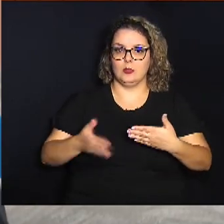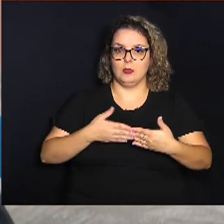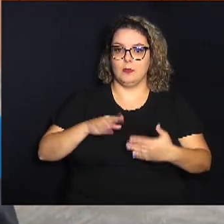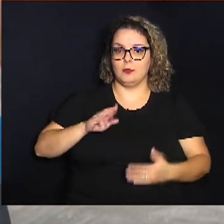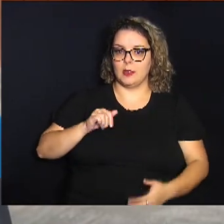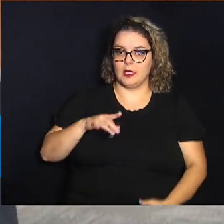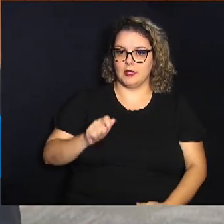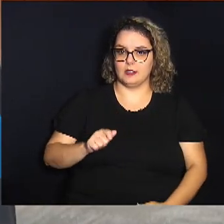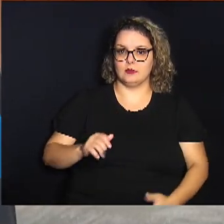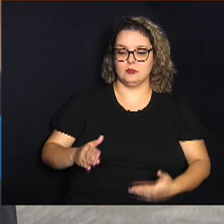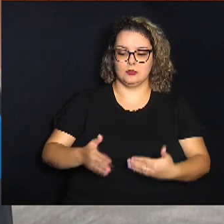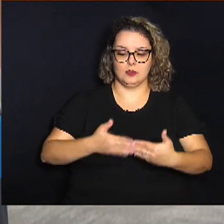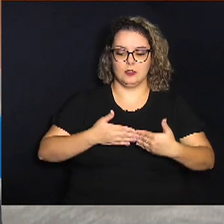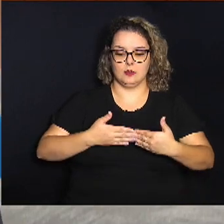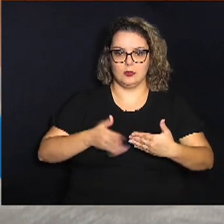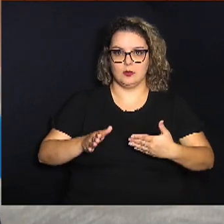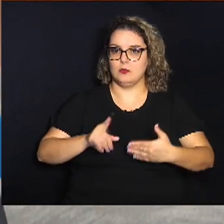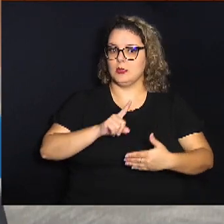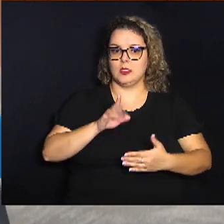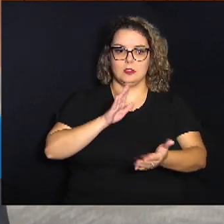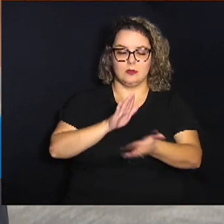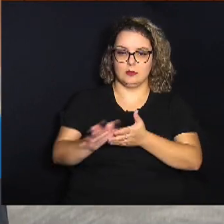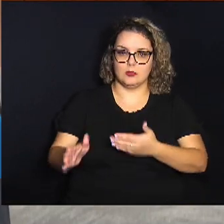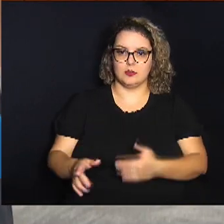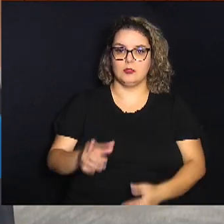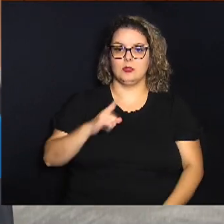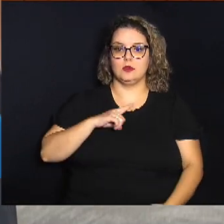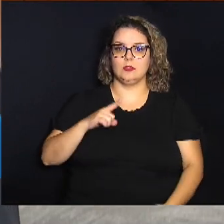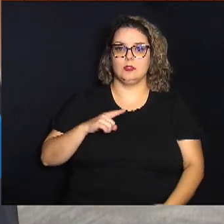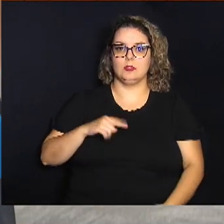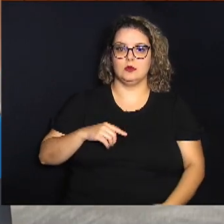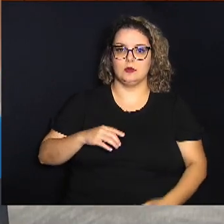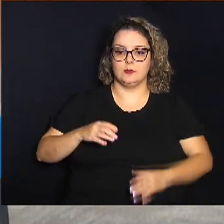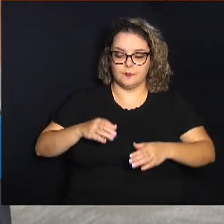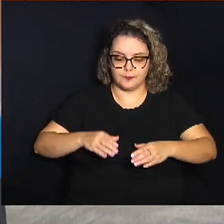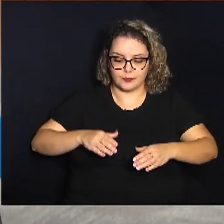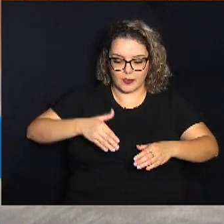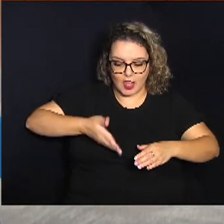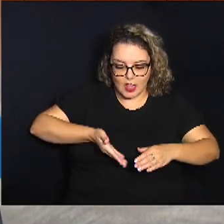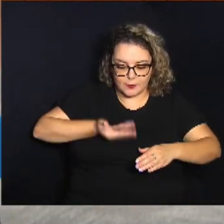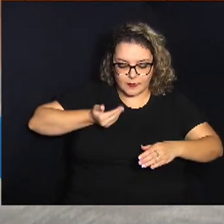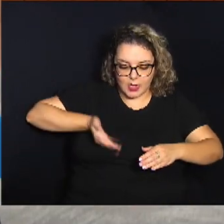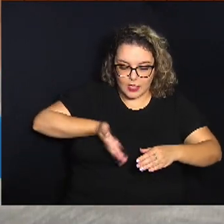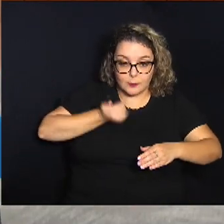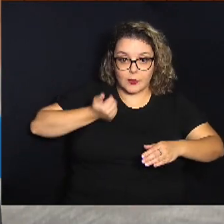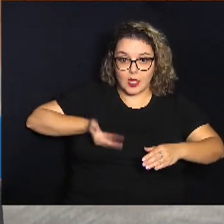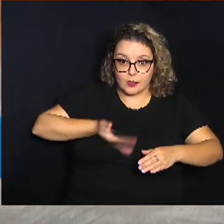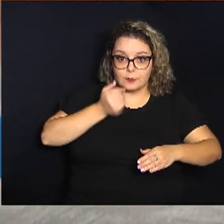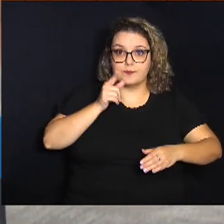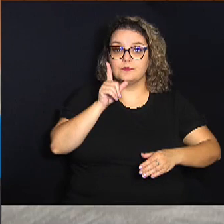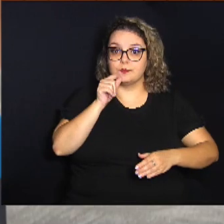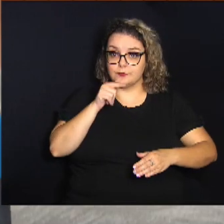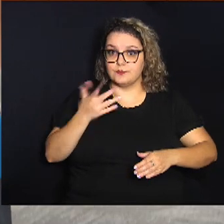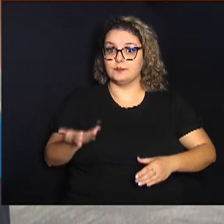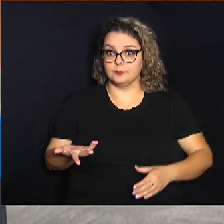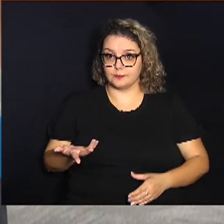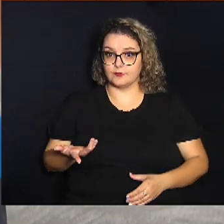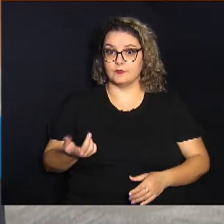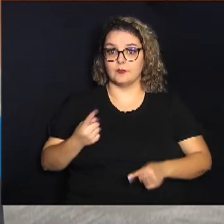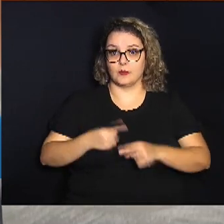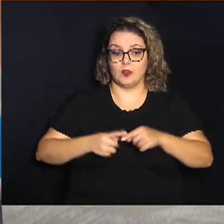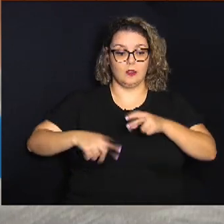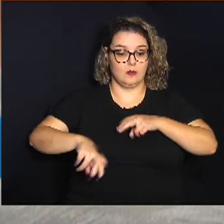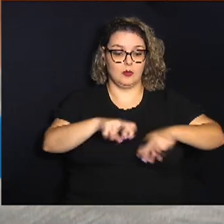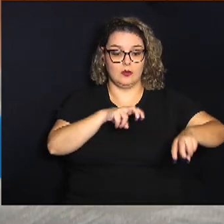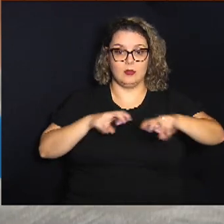são dois portões para que os pets não fujam. Também tem bebedouro, onde os pets podem ali beber a sua água, porque circula